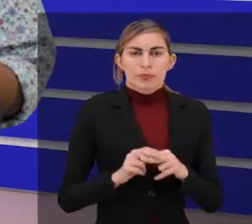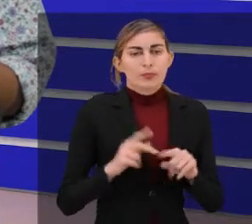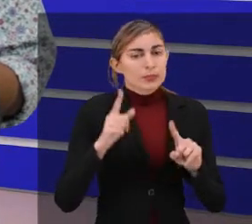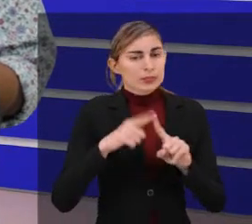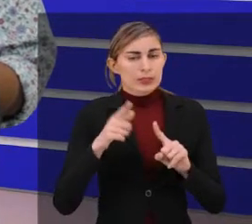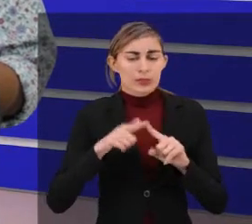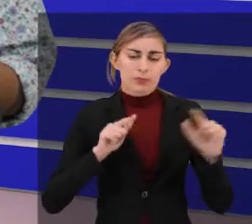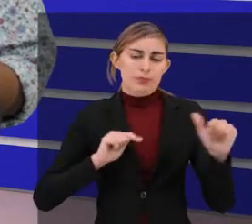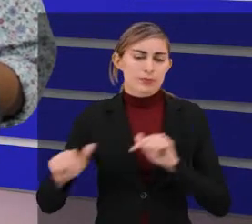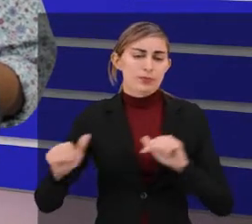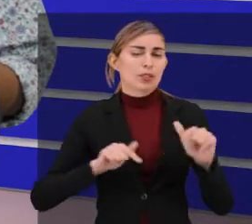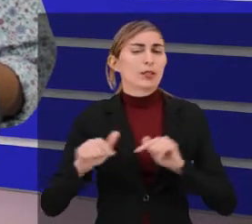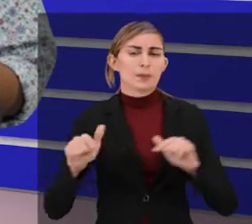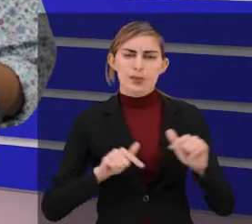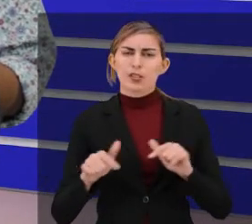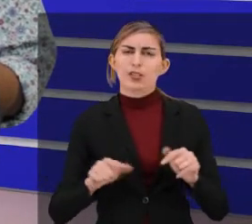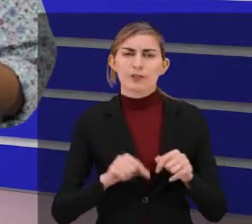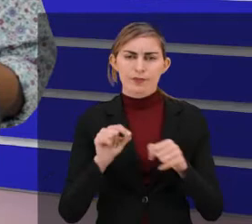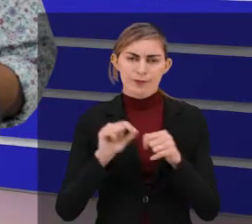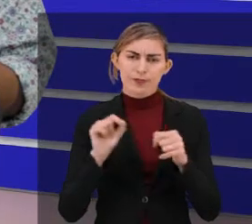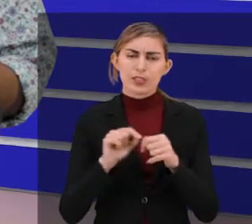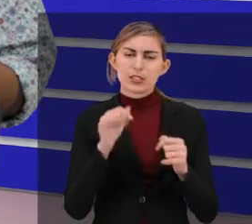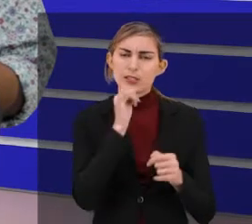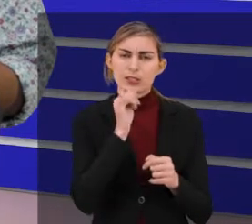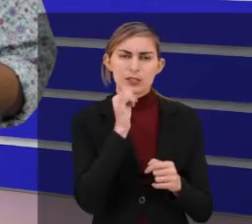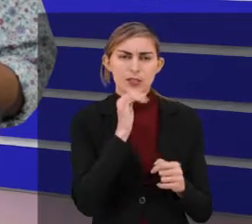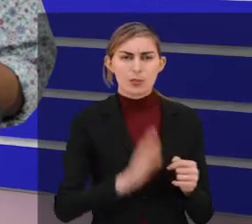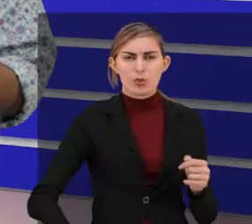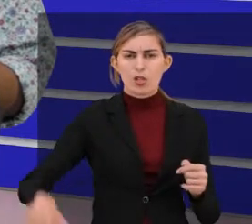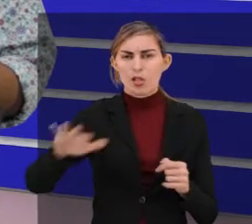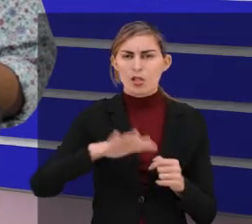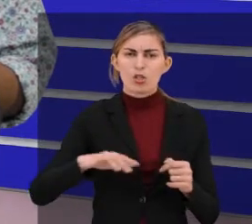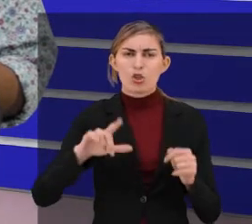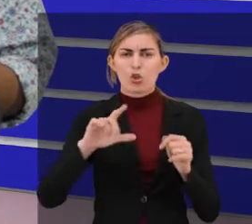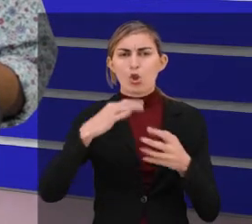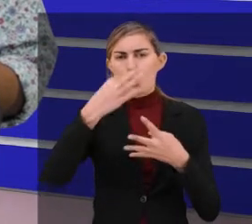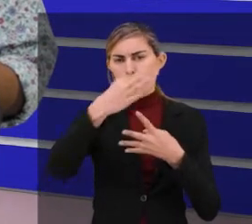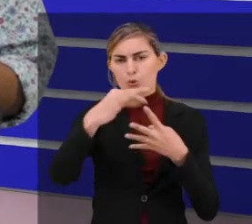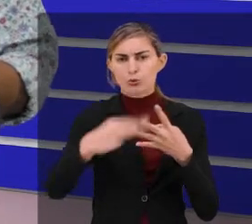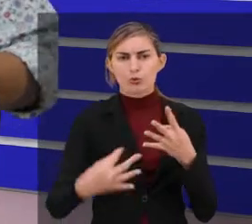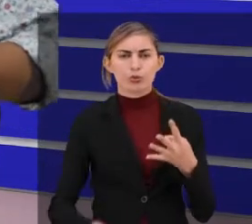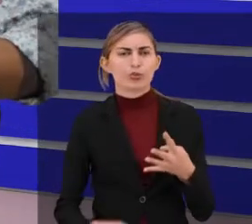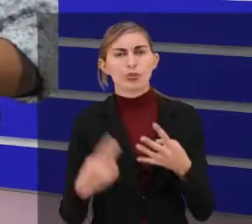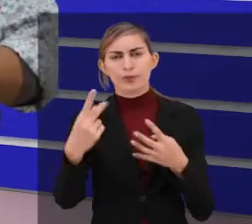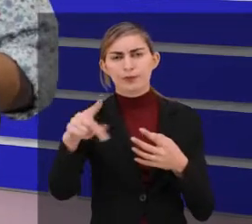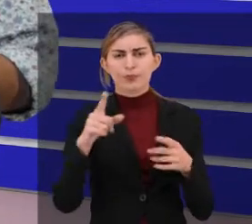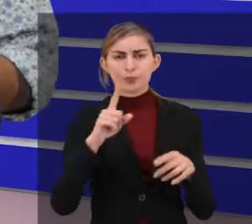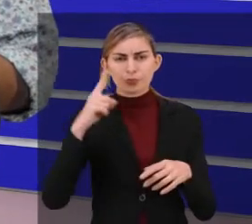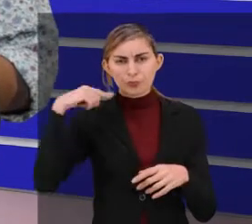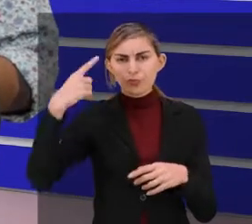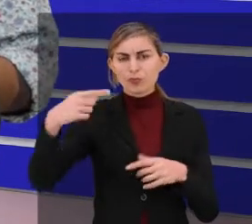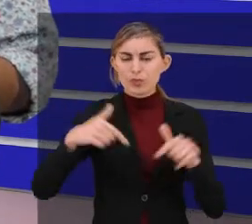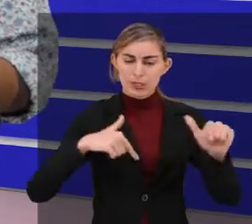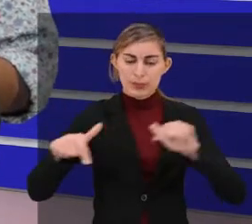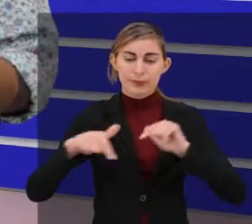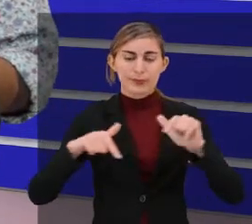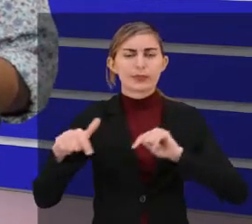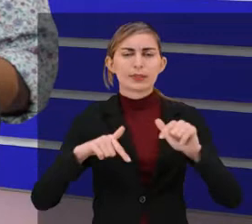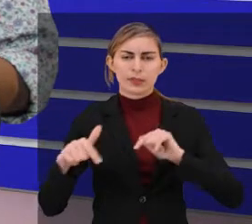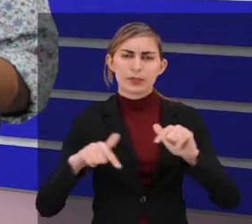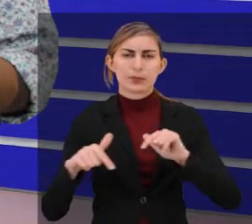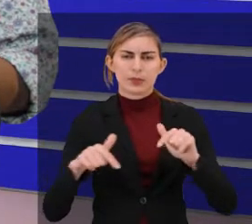de trabalho, daquilo que se vai fazer. Então, por exemplo, numa área de logística, que você o tempo todo está